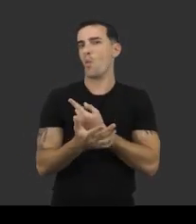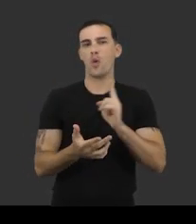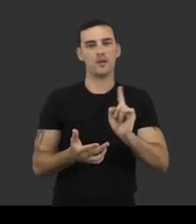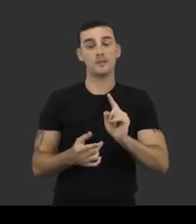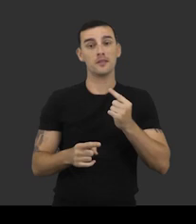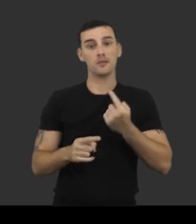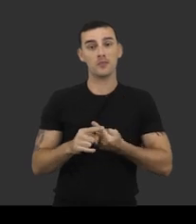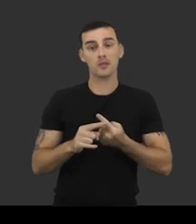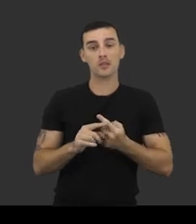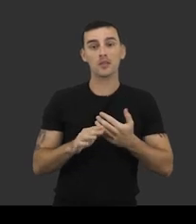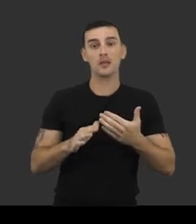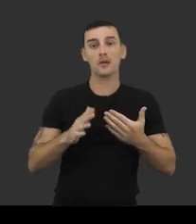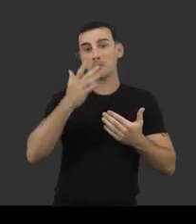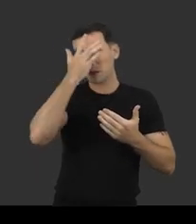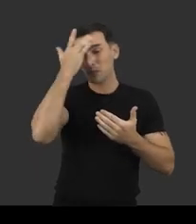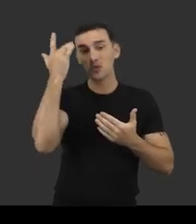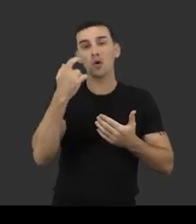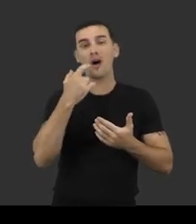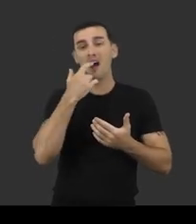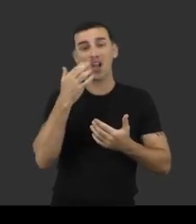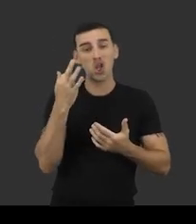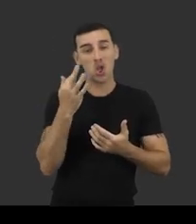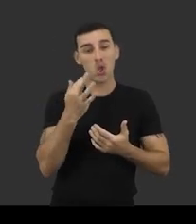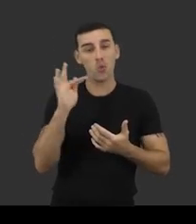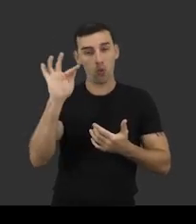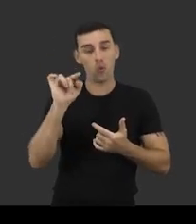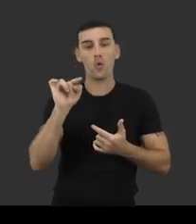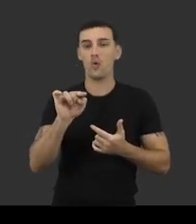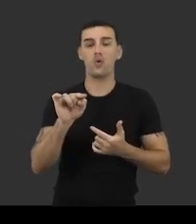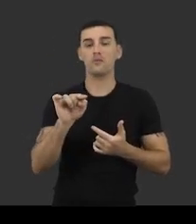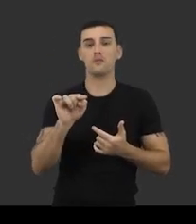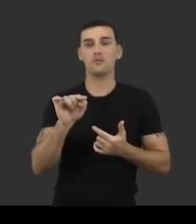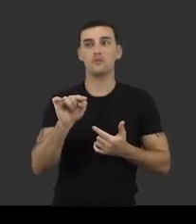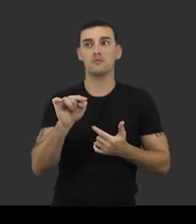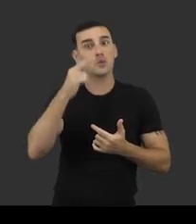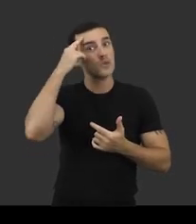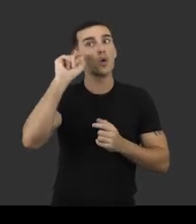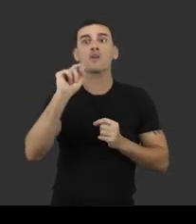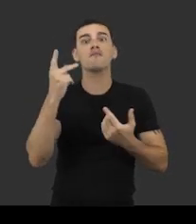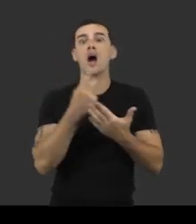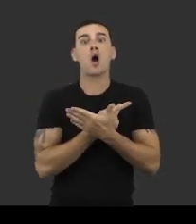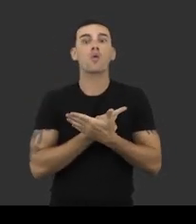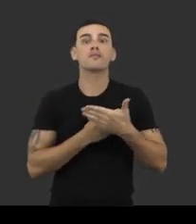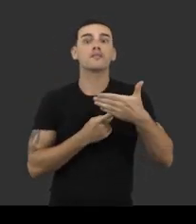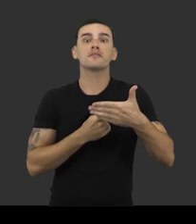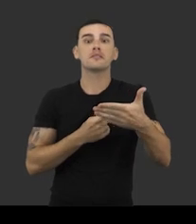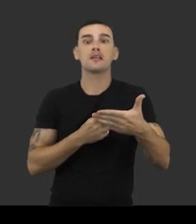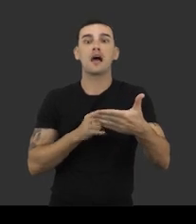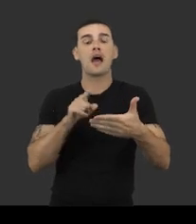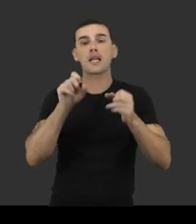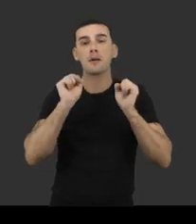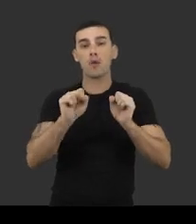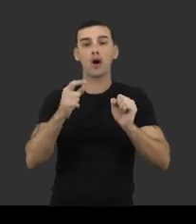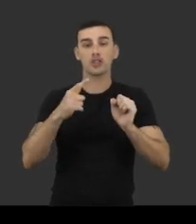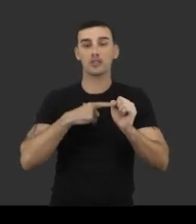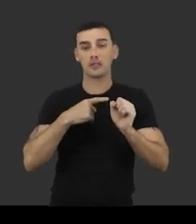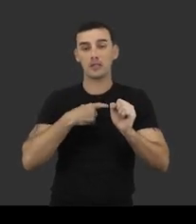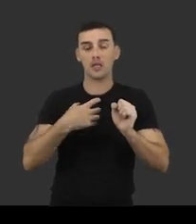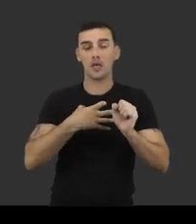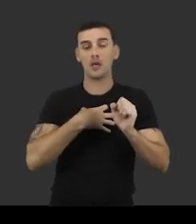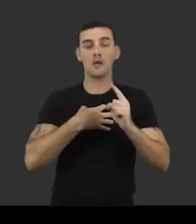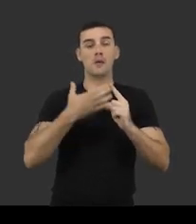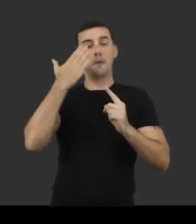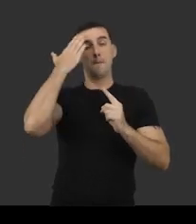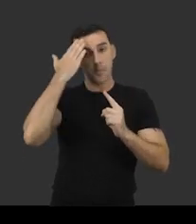uma pessoa com autismo com dor de dente é imprevisível mesmo, né? Ela pode bater a cabeça na parede de